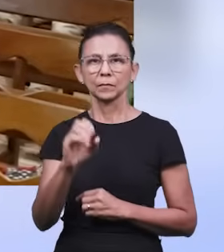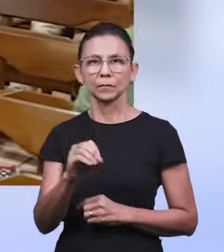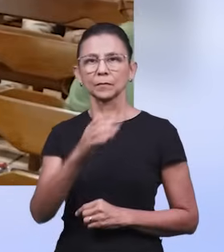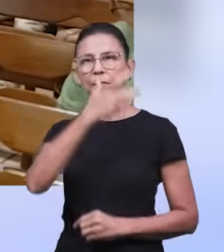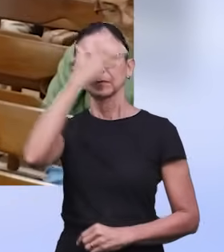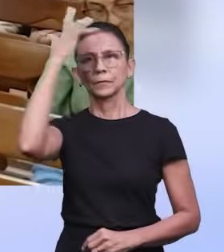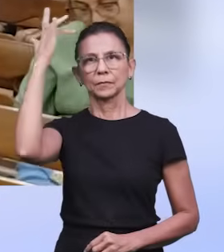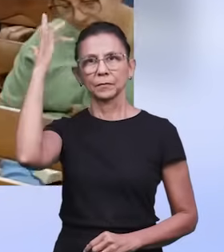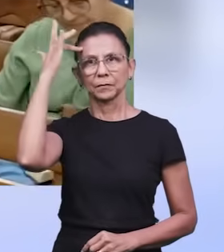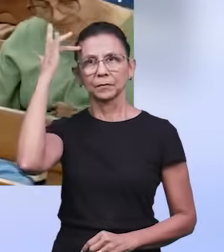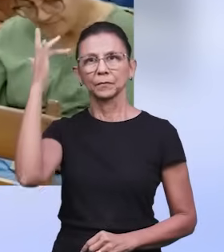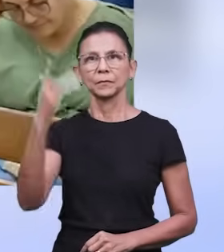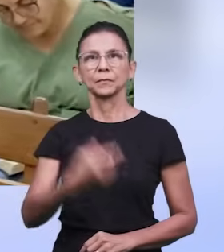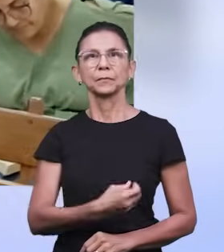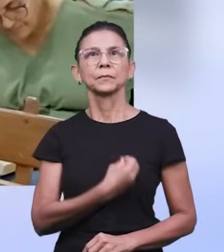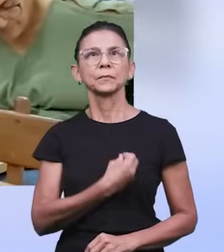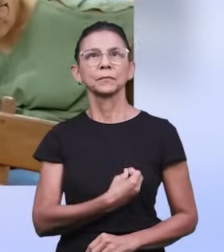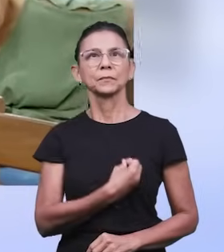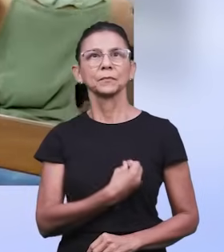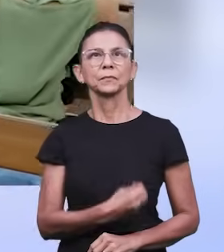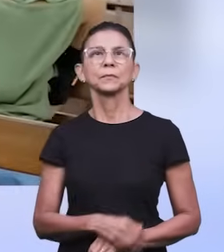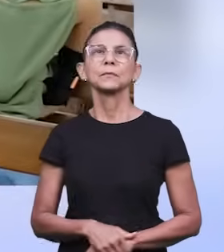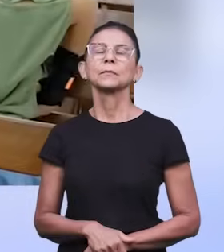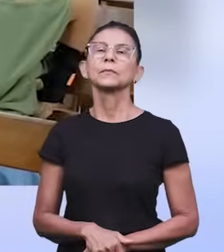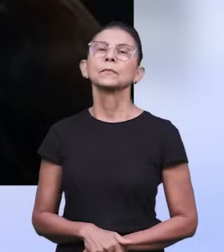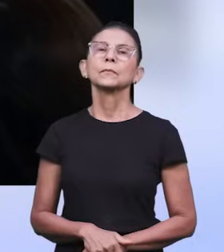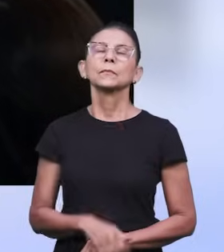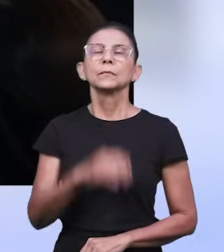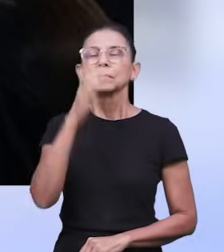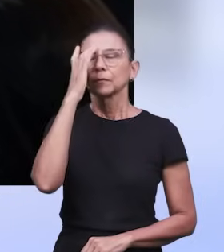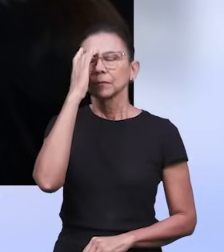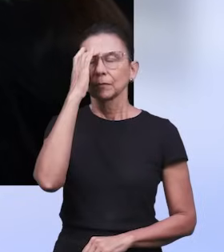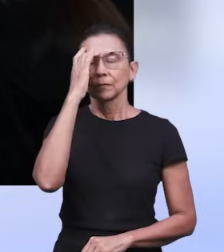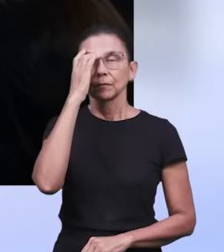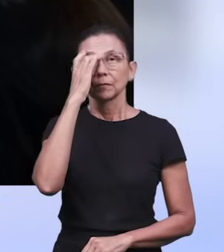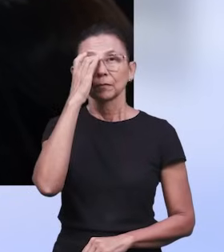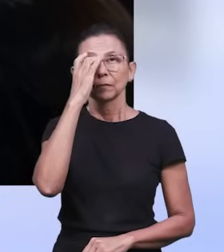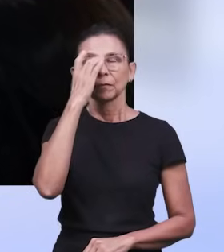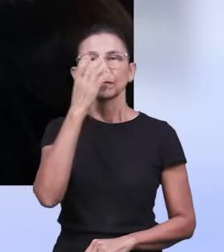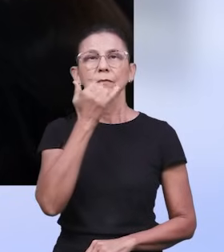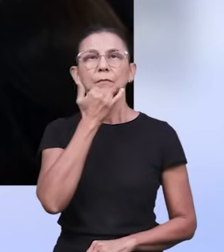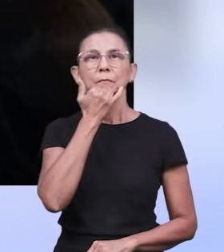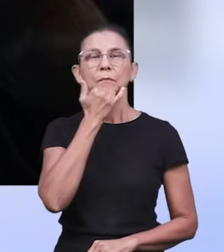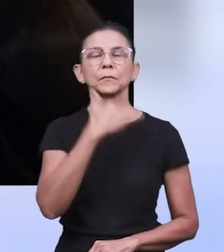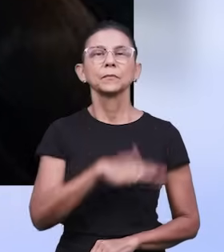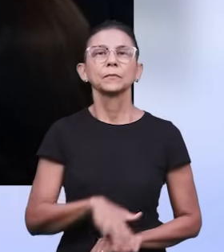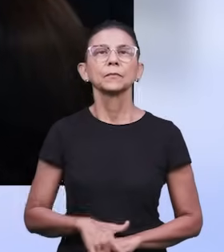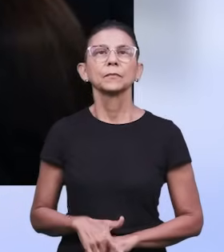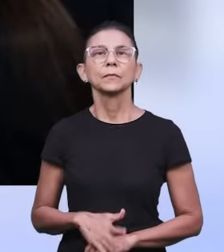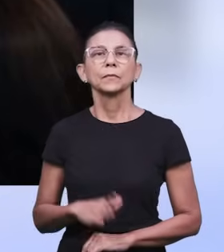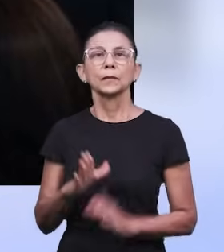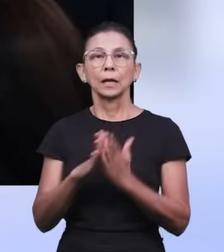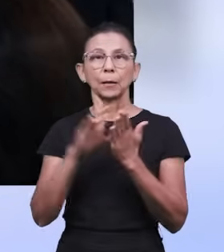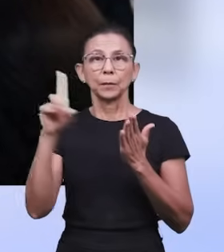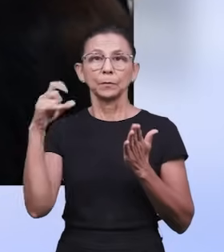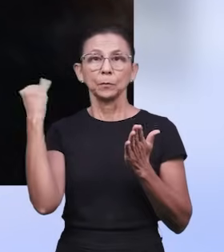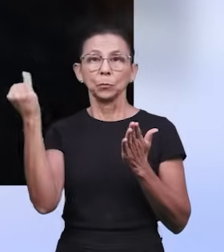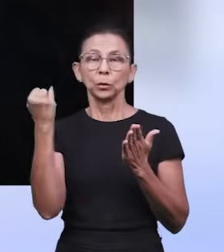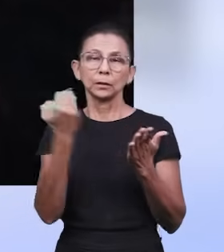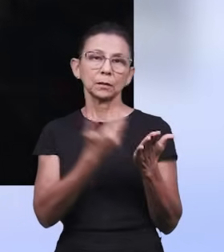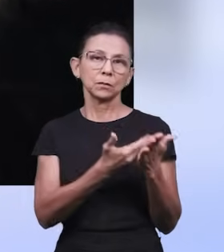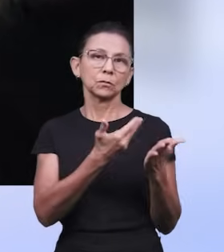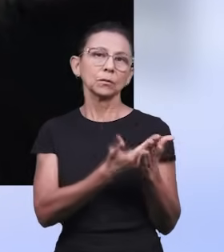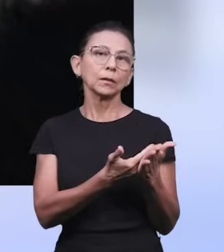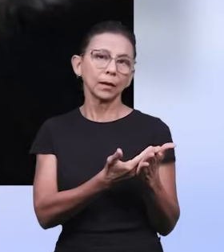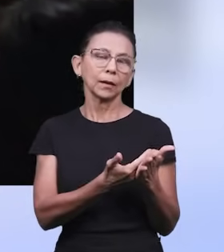irmãos que estiveram aos pés do Senhor na ICM Mirassol. Ali foi transmitido o ensino sobre a importância do estudo da Bíblia e